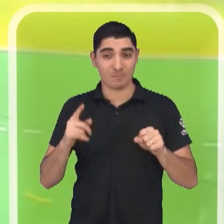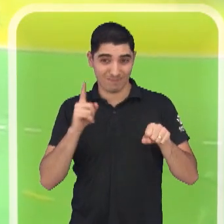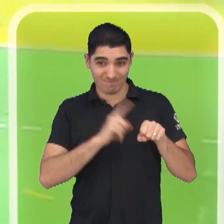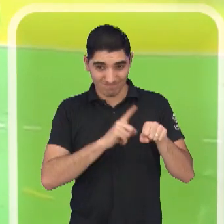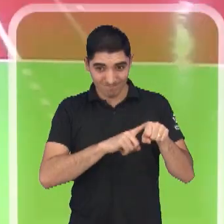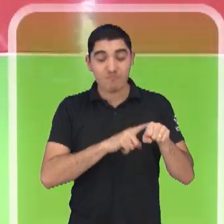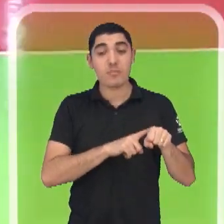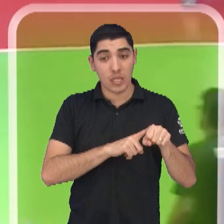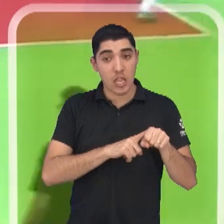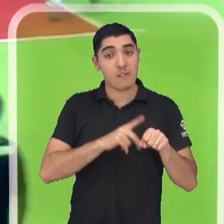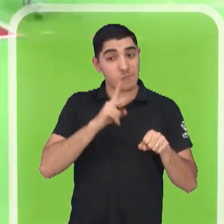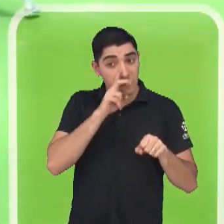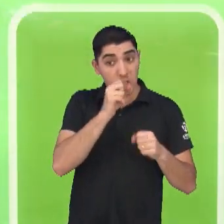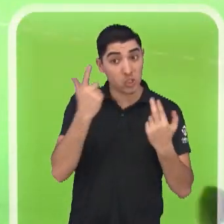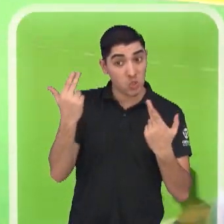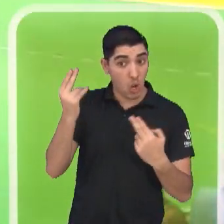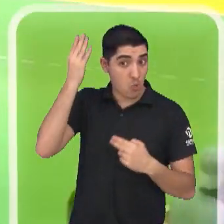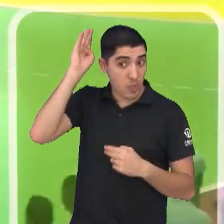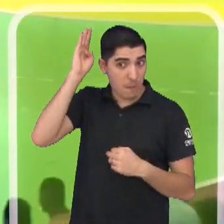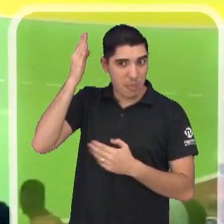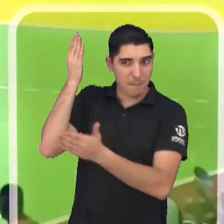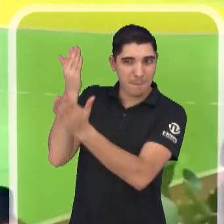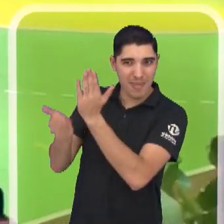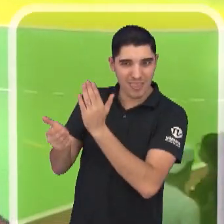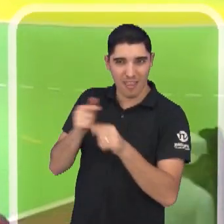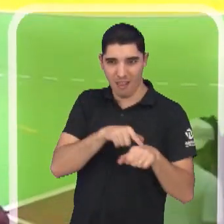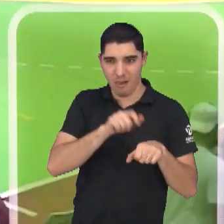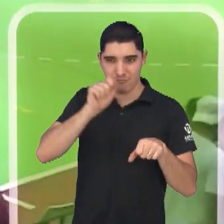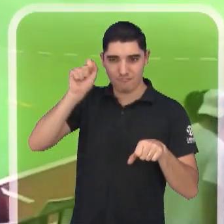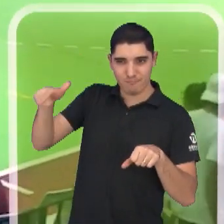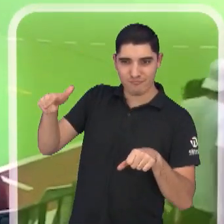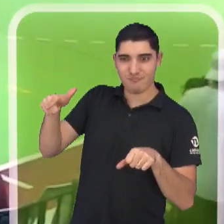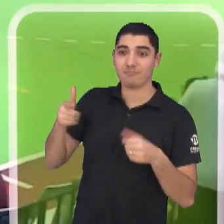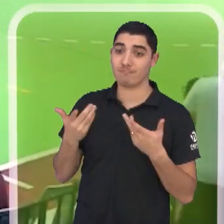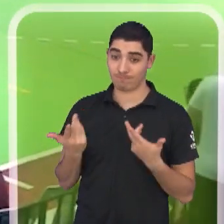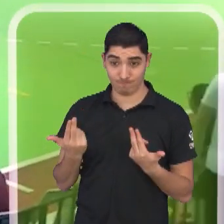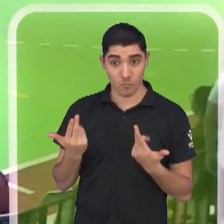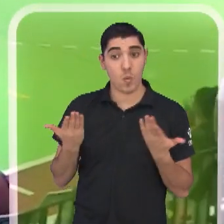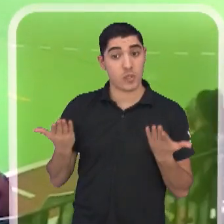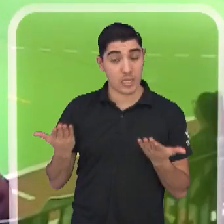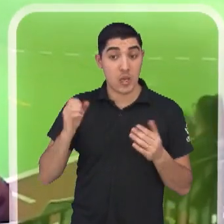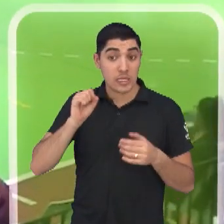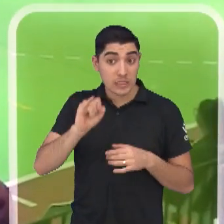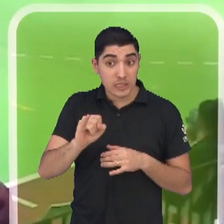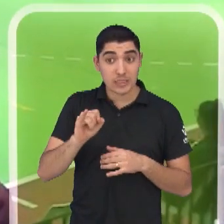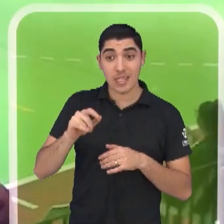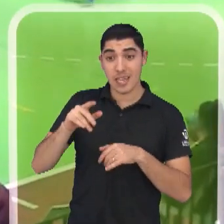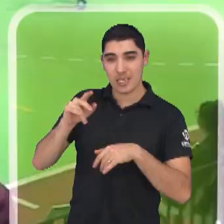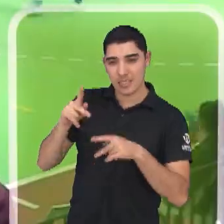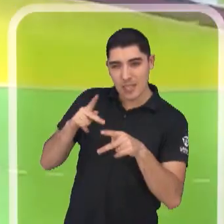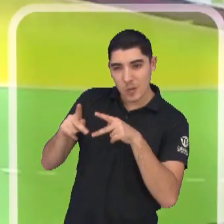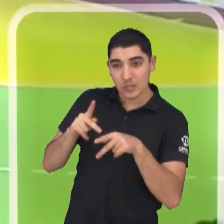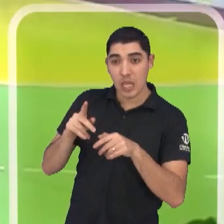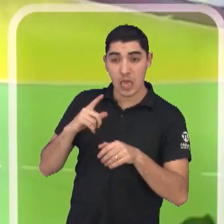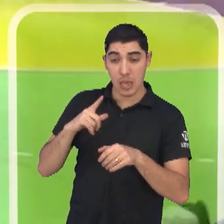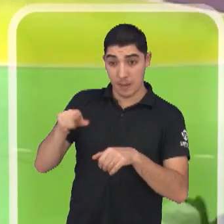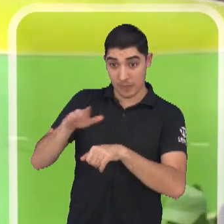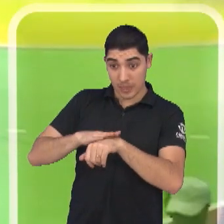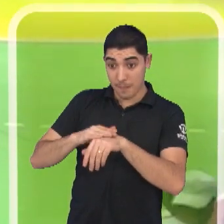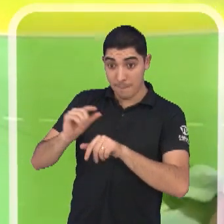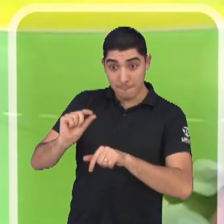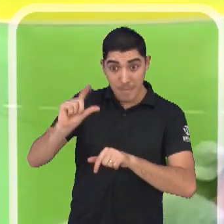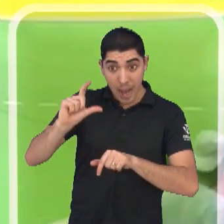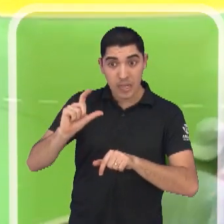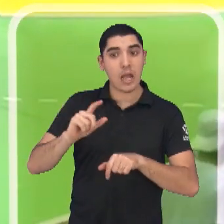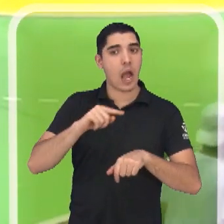o Taubaté foi buscar o resultado E talvez pelo andar da Carruagem aí se tivesse mais algum tempinho poderia até virar para cima do São José